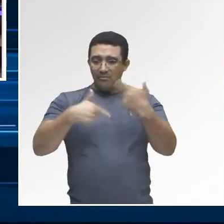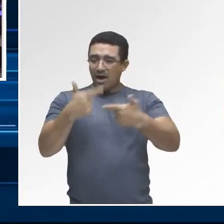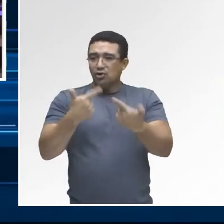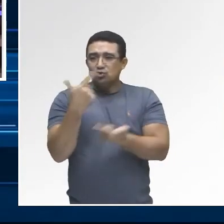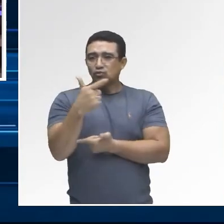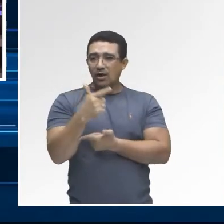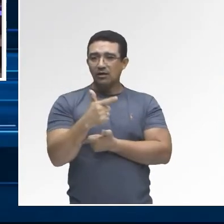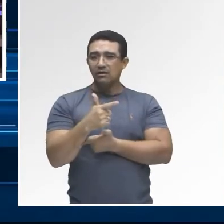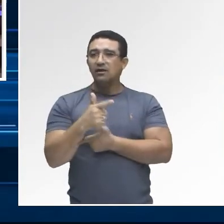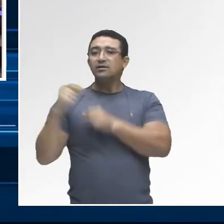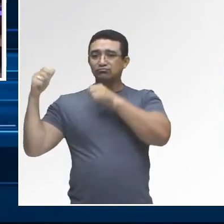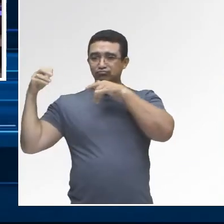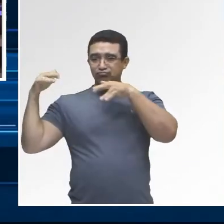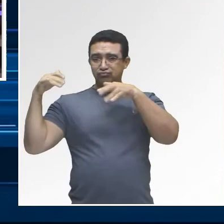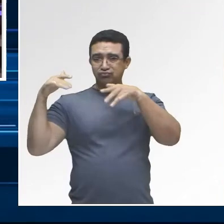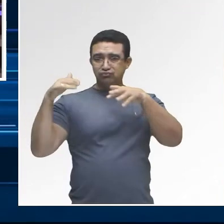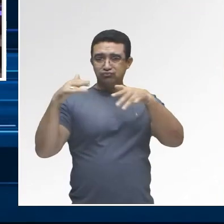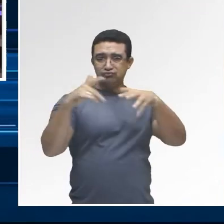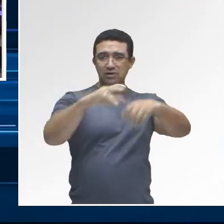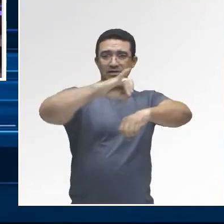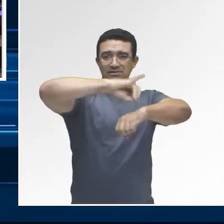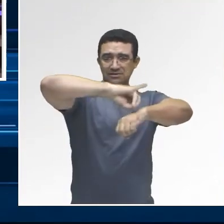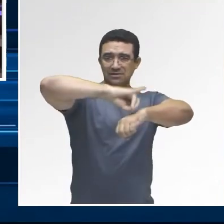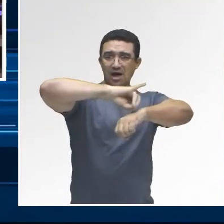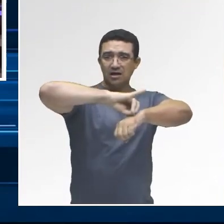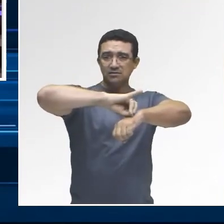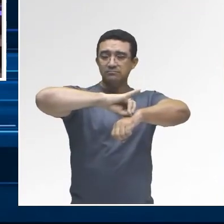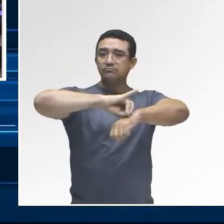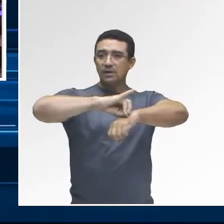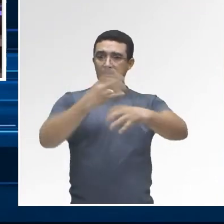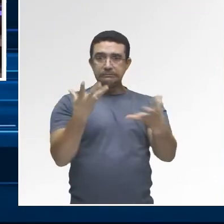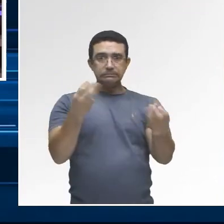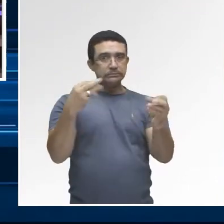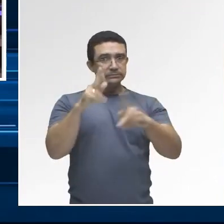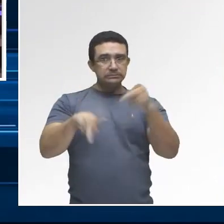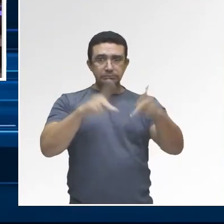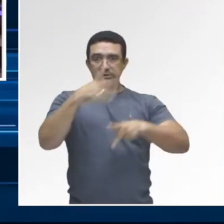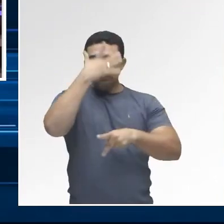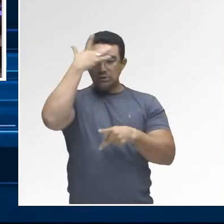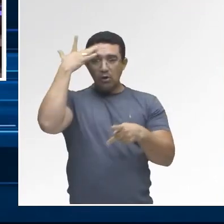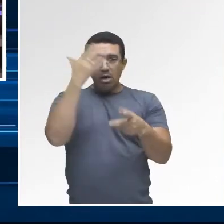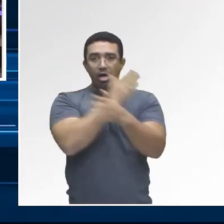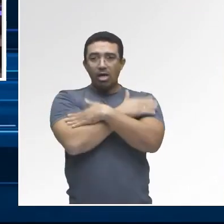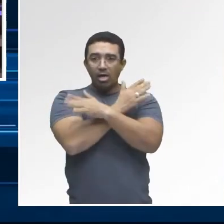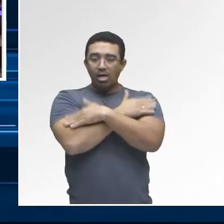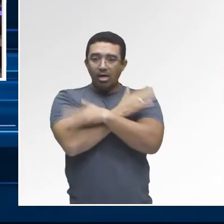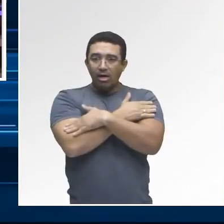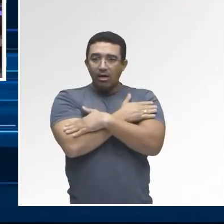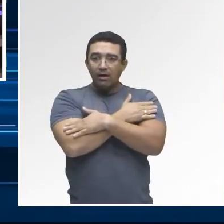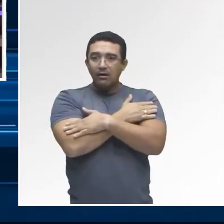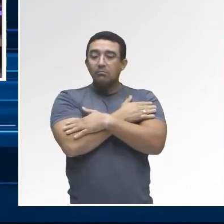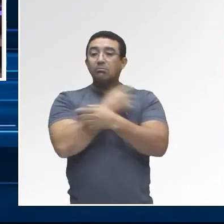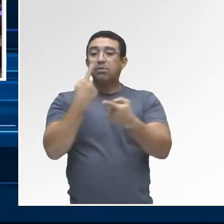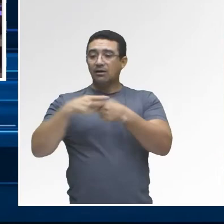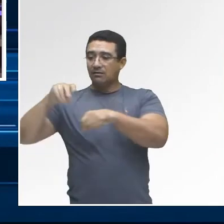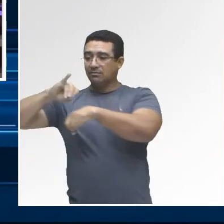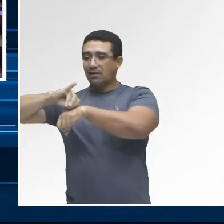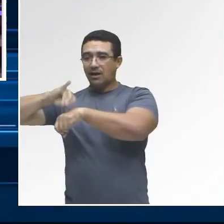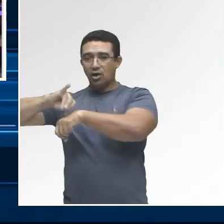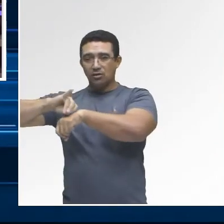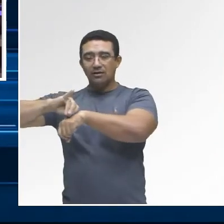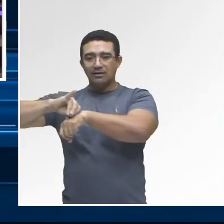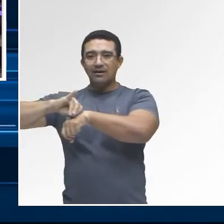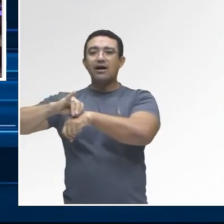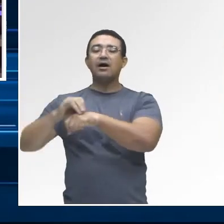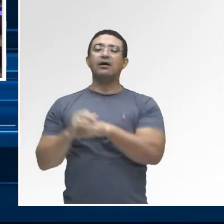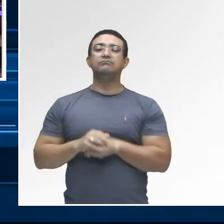também não tem. As cidades vão virar campos de massas de desempregados, que diante deles não terem ali o que fazer,